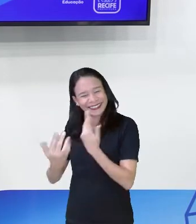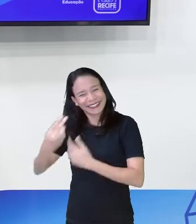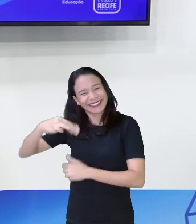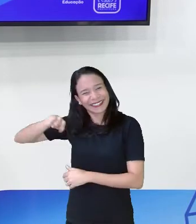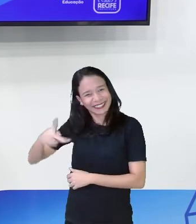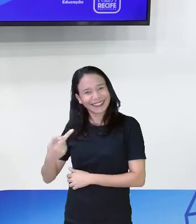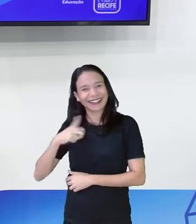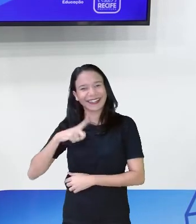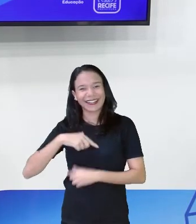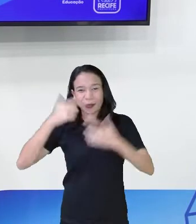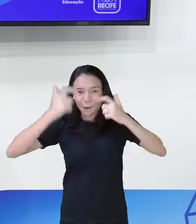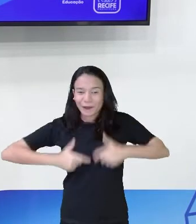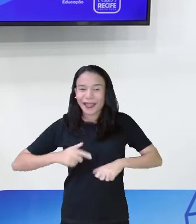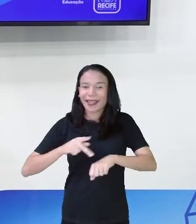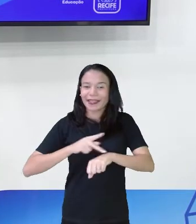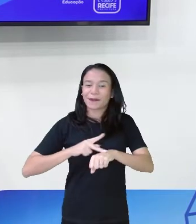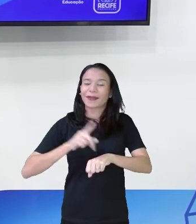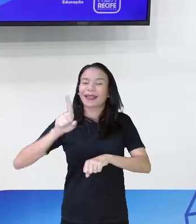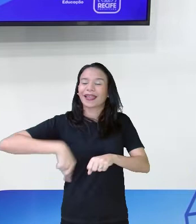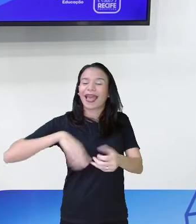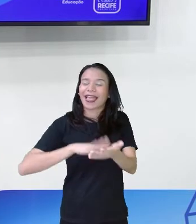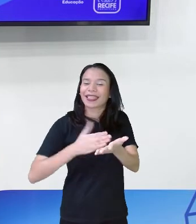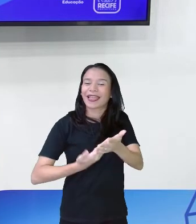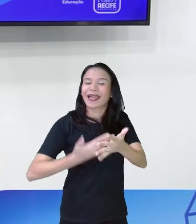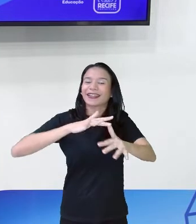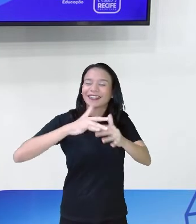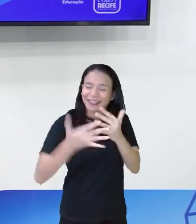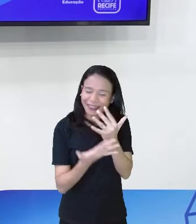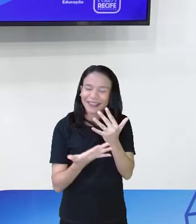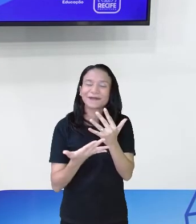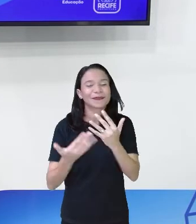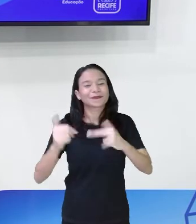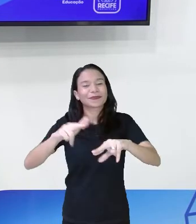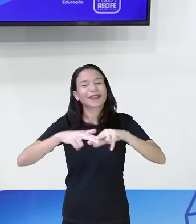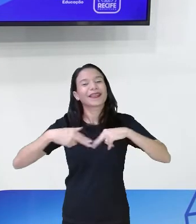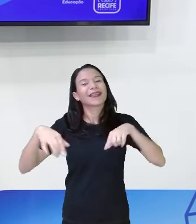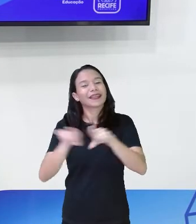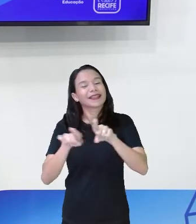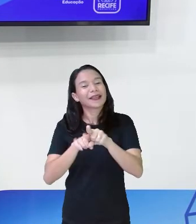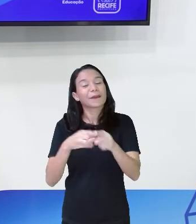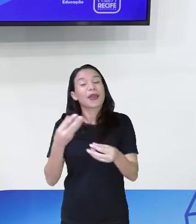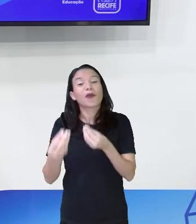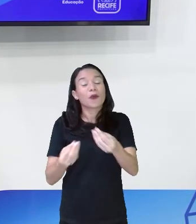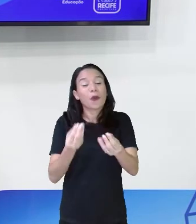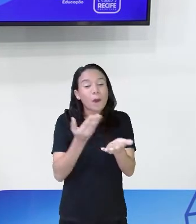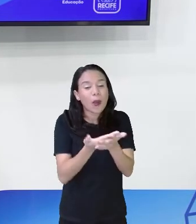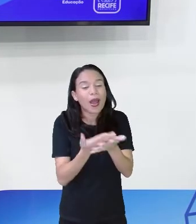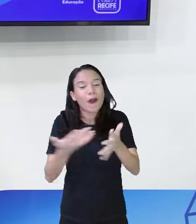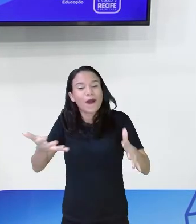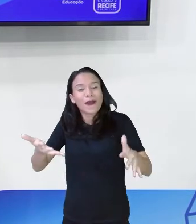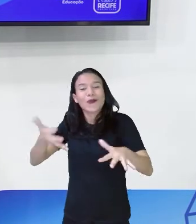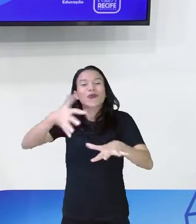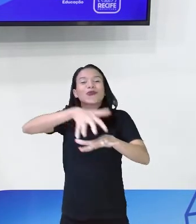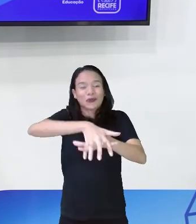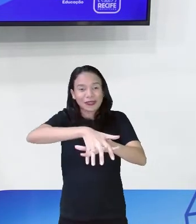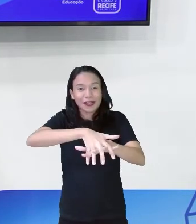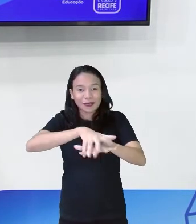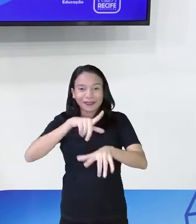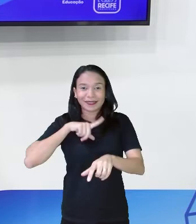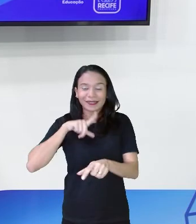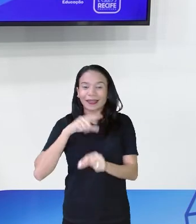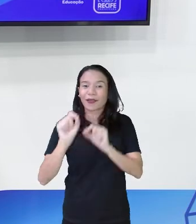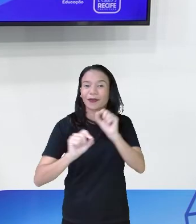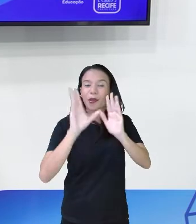está de preto na sua tela, a nossa intérprete de Libras, está aqui tornando a nossa aula mais inclusiva, fazendo com que